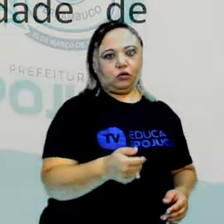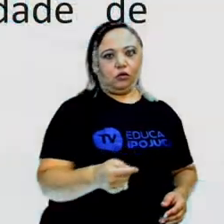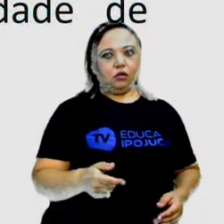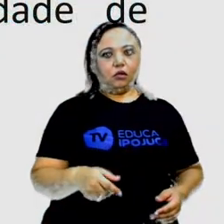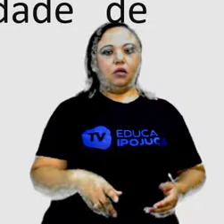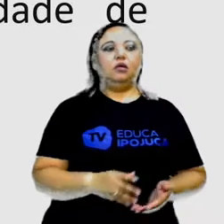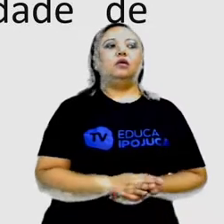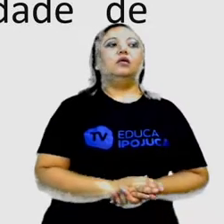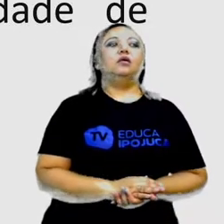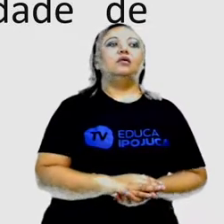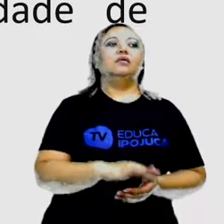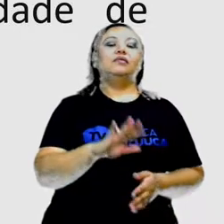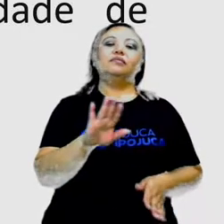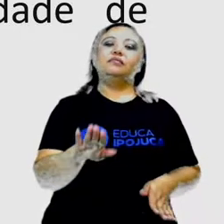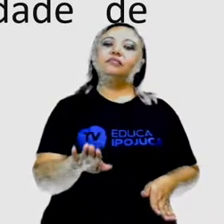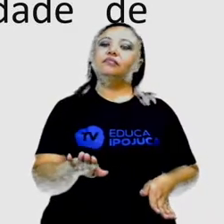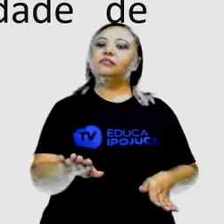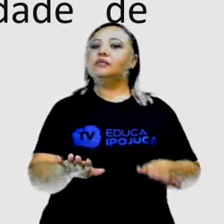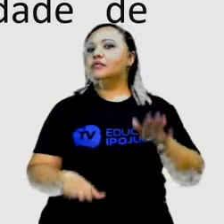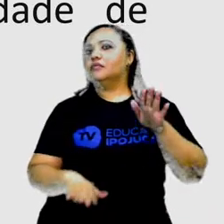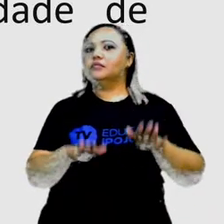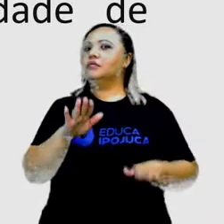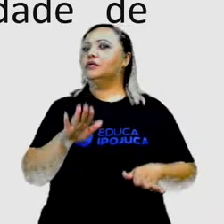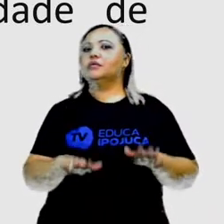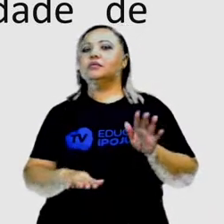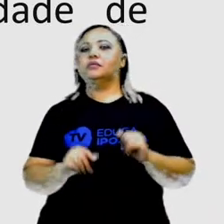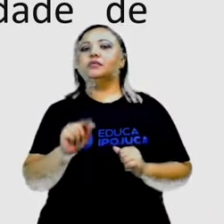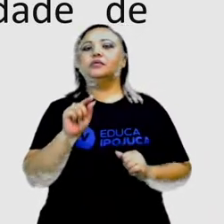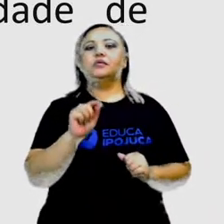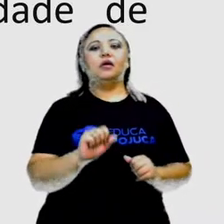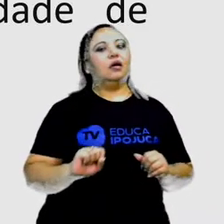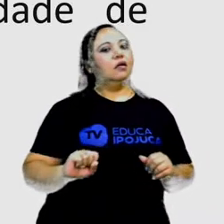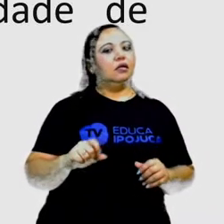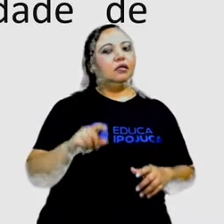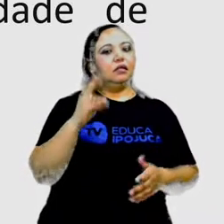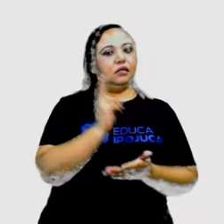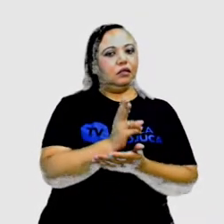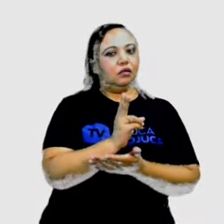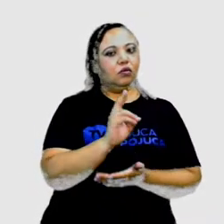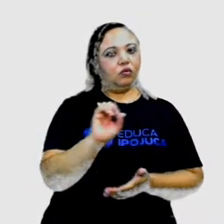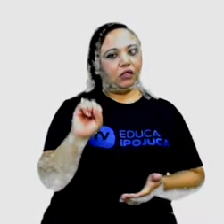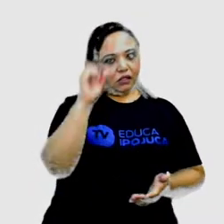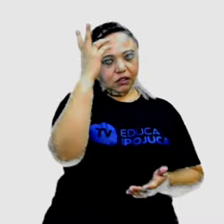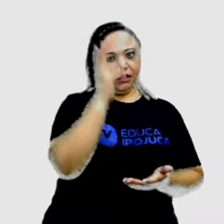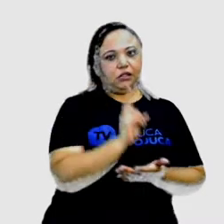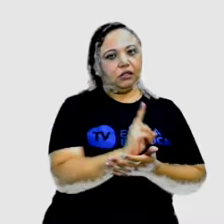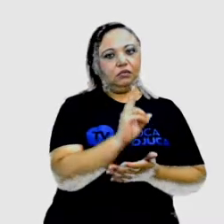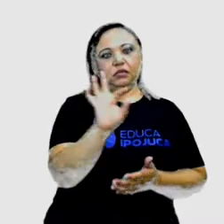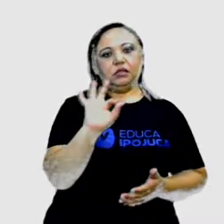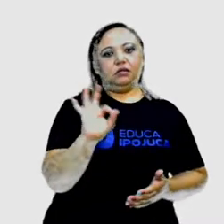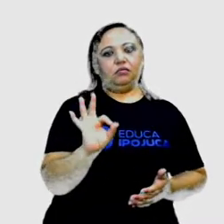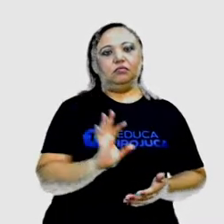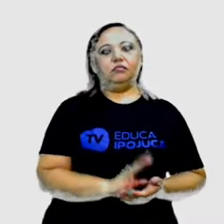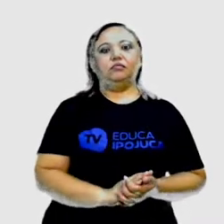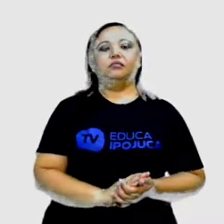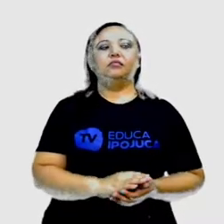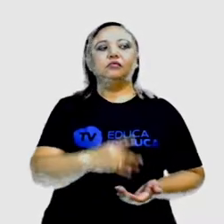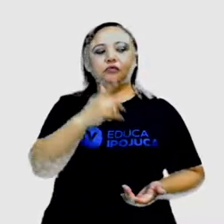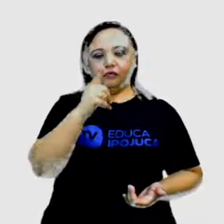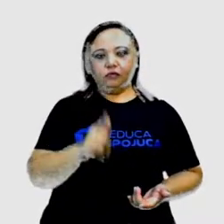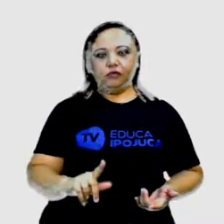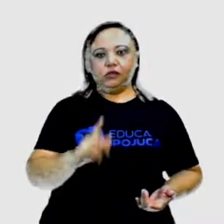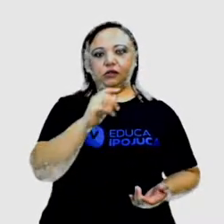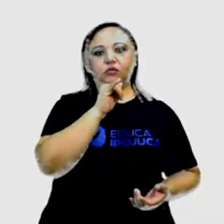Mas nem sempre isso vai ser possível, nem sempre isso acontece. Então, vamos ver outros